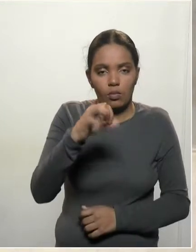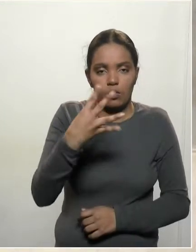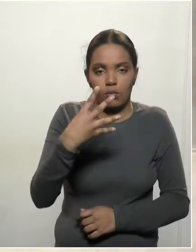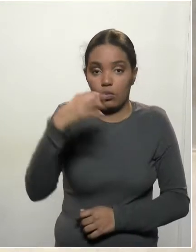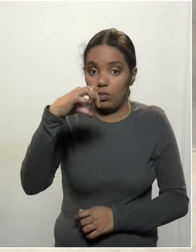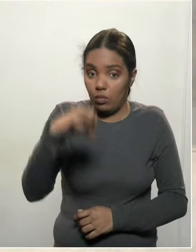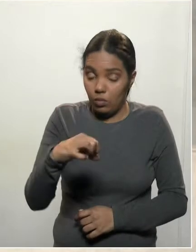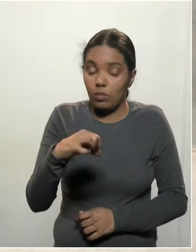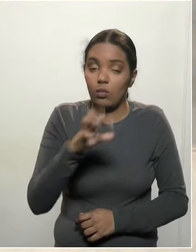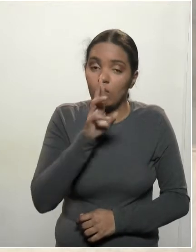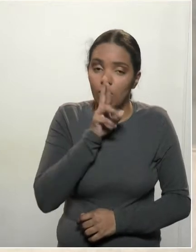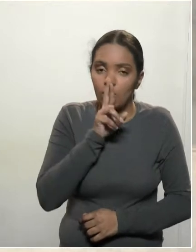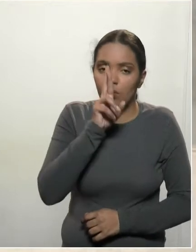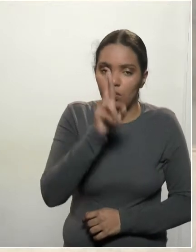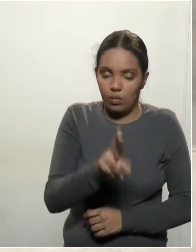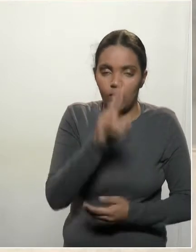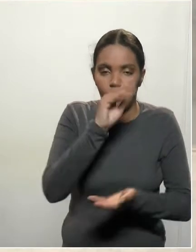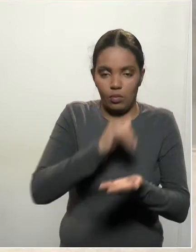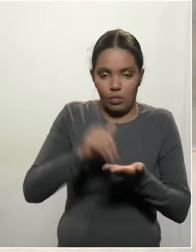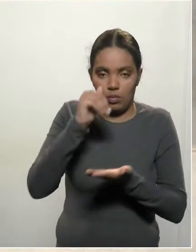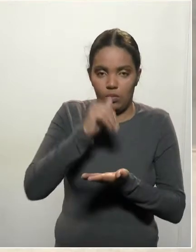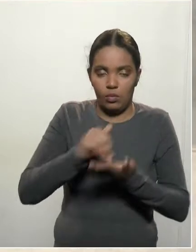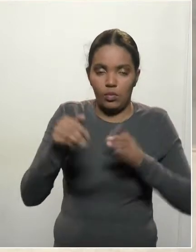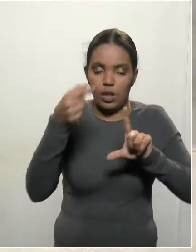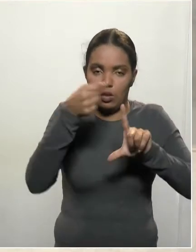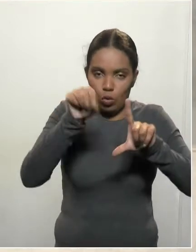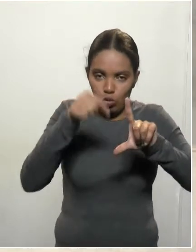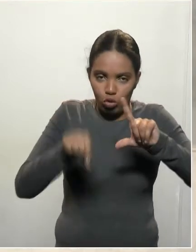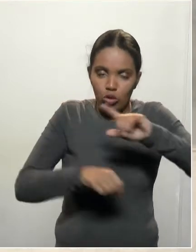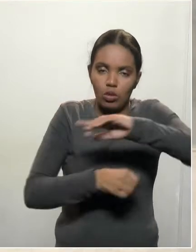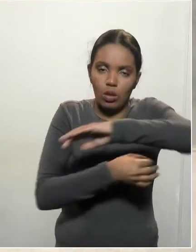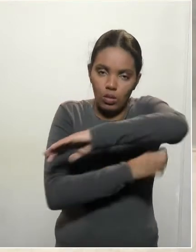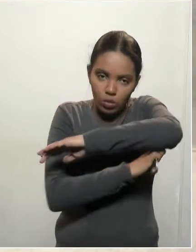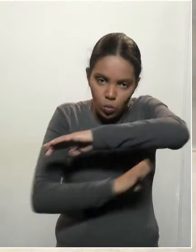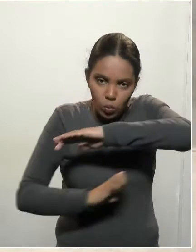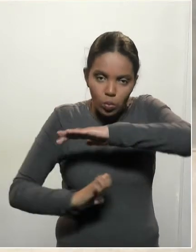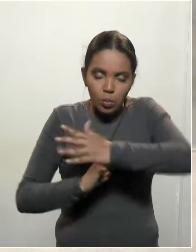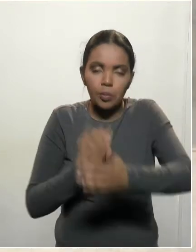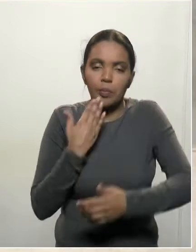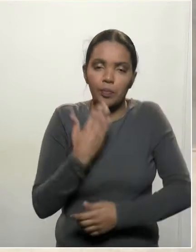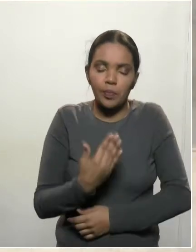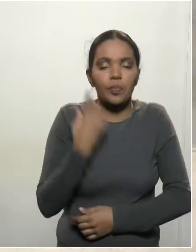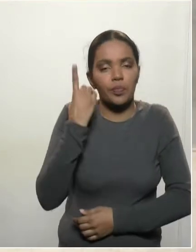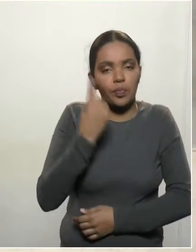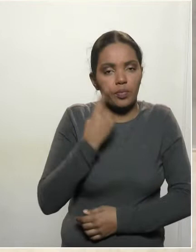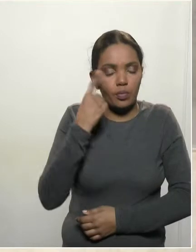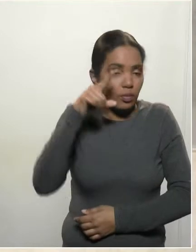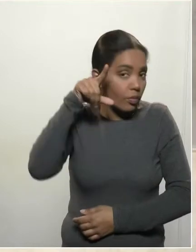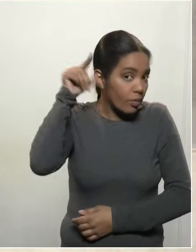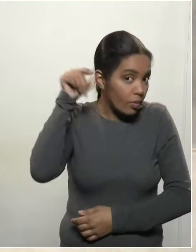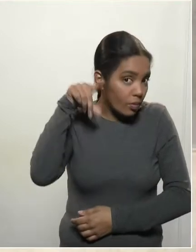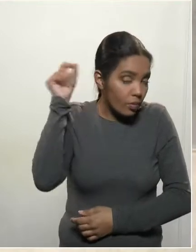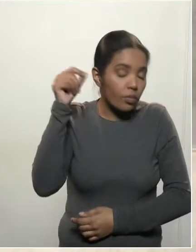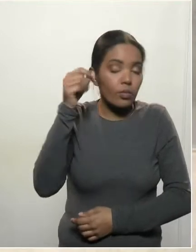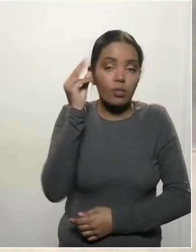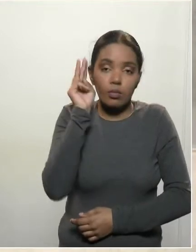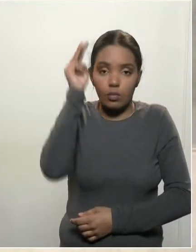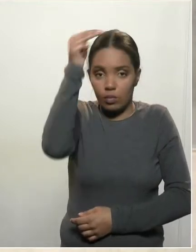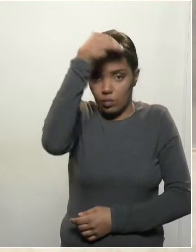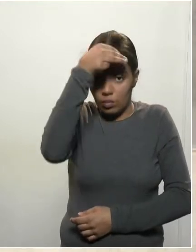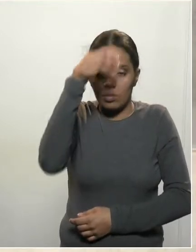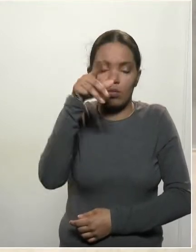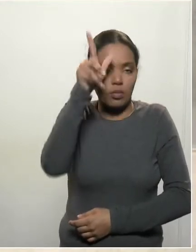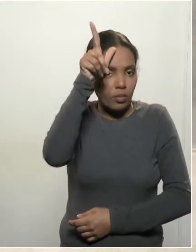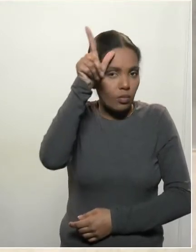Civil, encaminhando resposta à Secretaria de Estado de Infraestrutura e Logística ao requerimento de autoria dos deputados Márcio Pacheco, Marcelo Michelet e Coronel